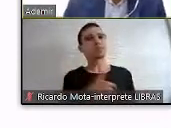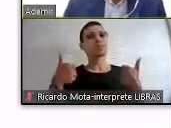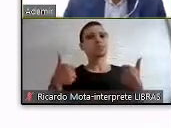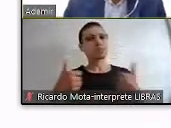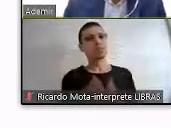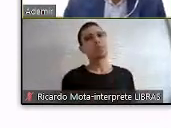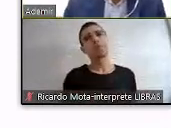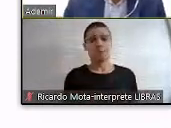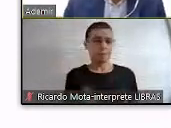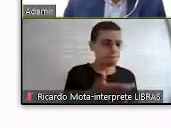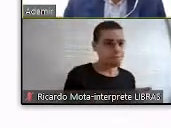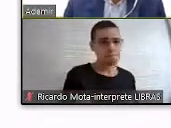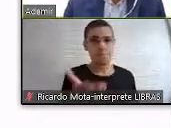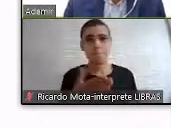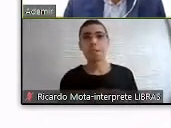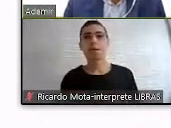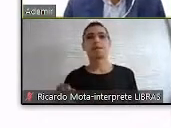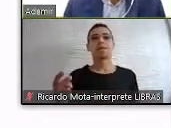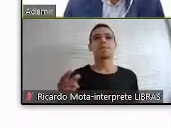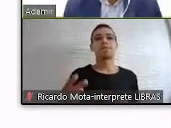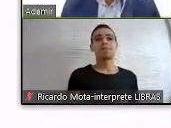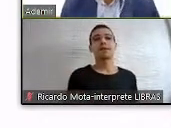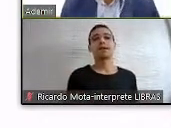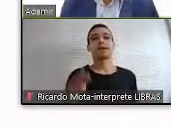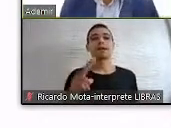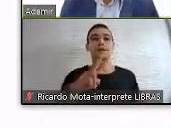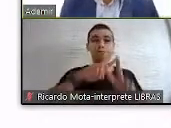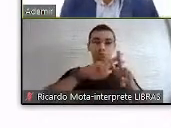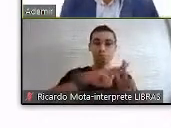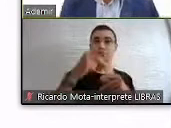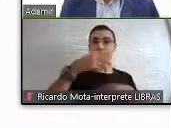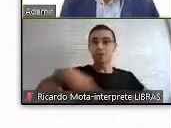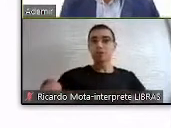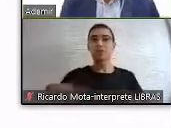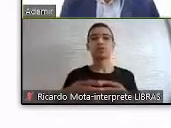tendo segurança a todos os seus moradores.